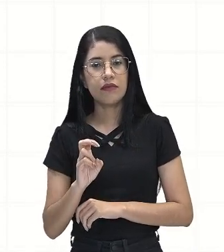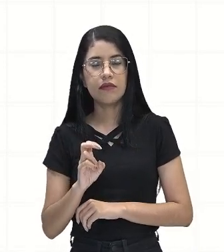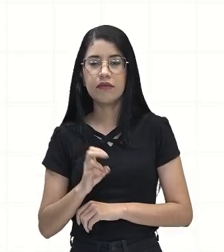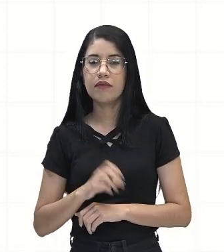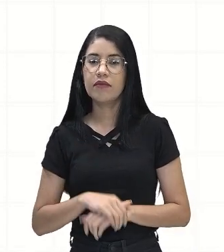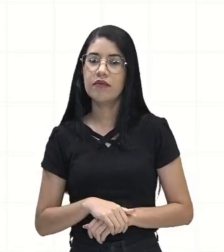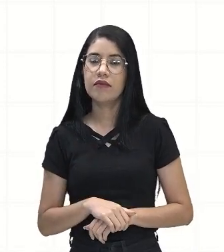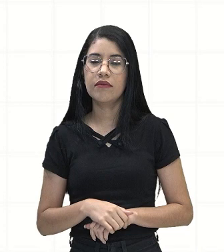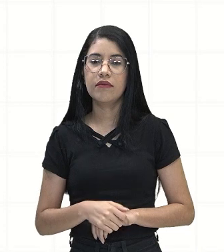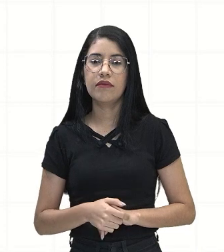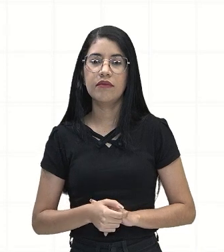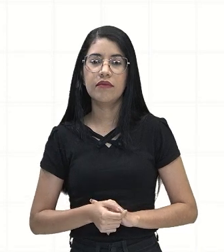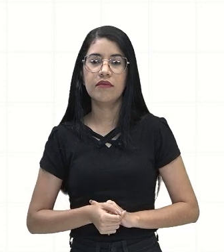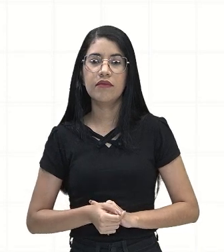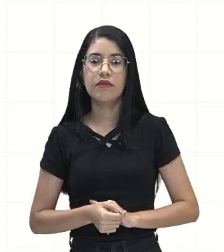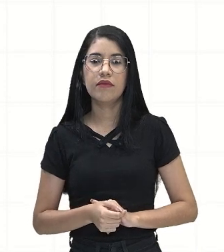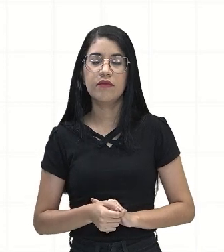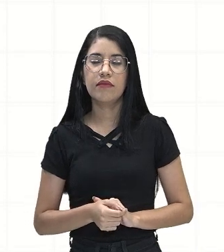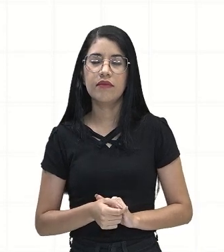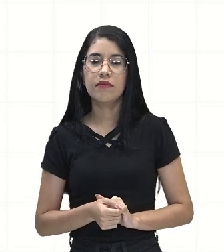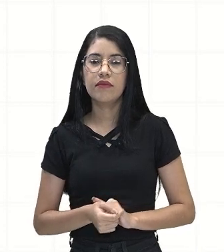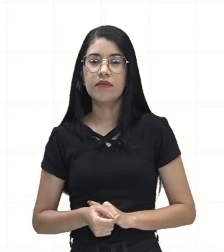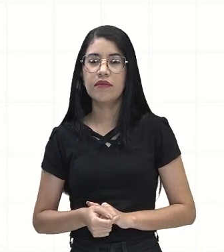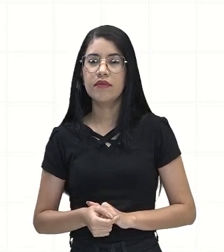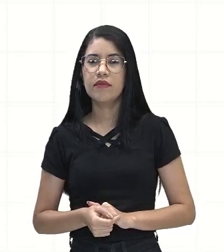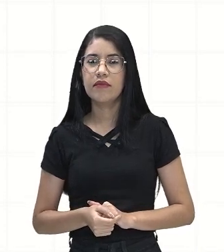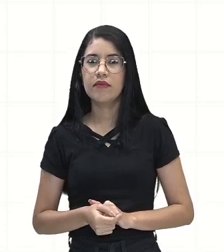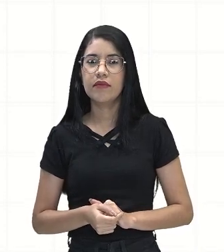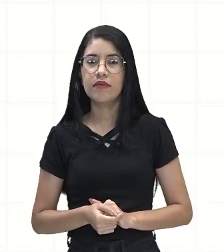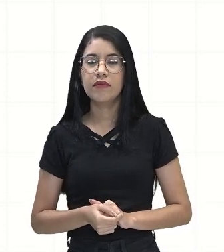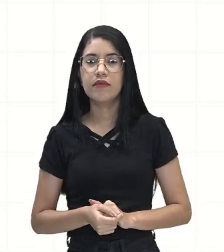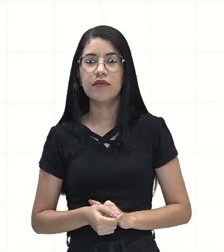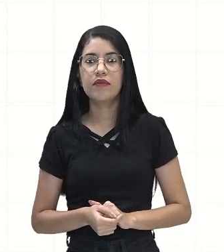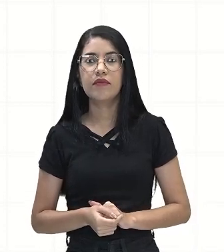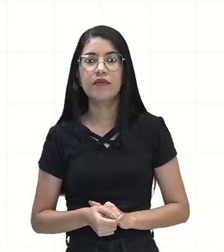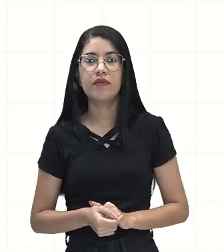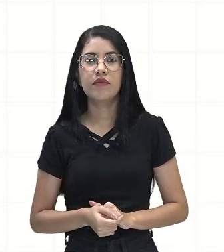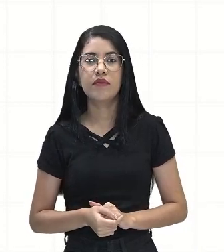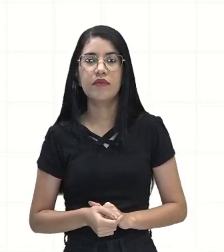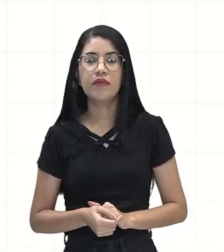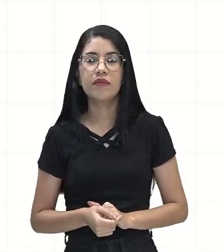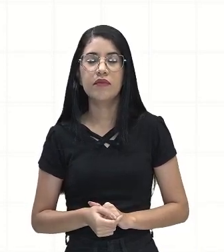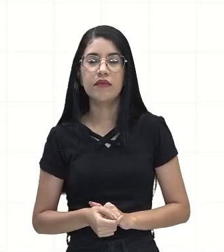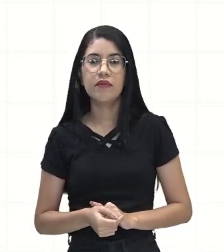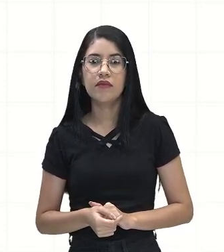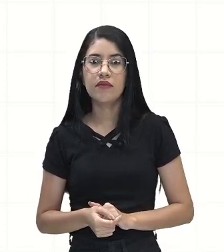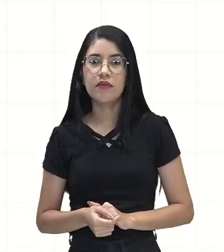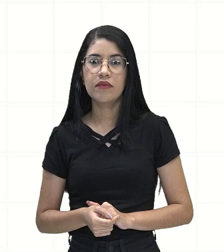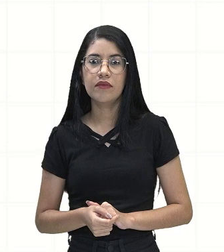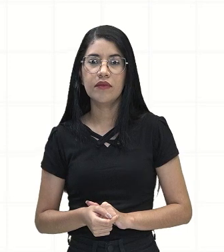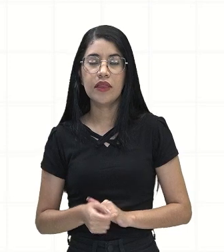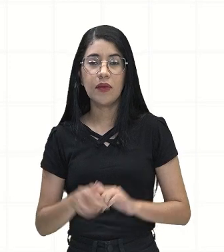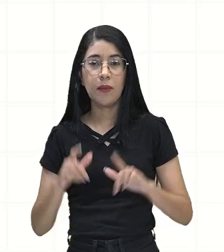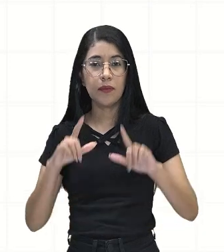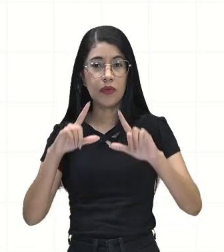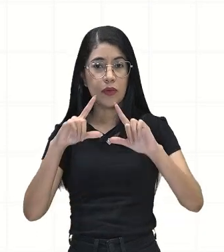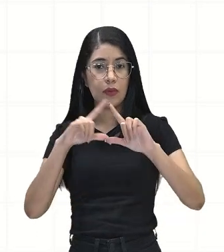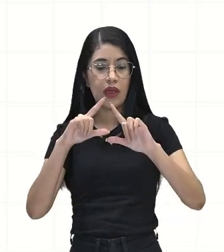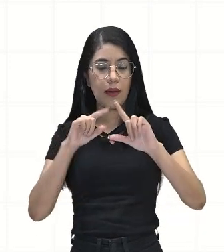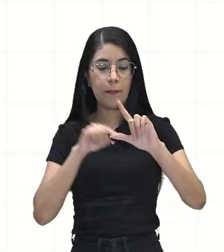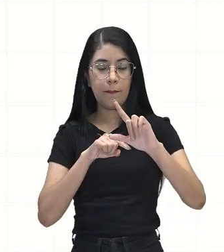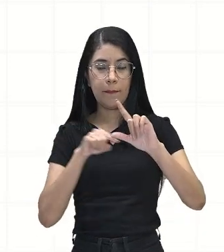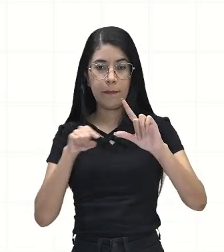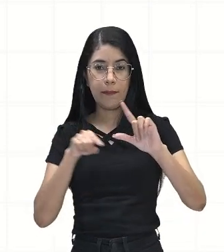bem. Nós já temos aqui, né? Nós já temos que todo esse lado